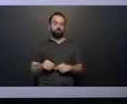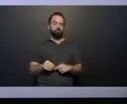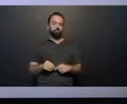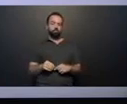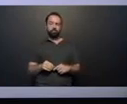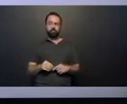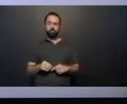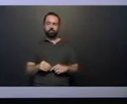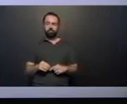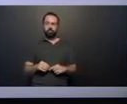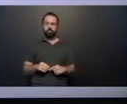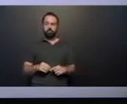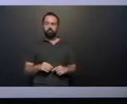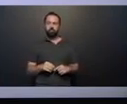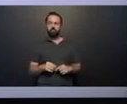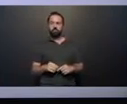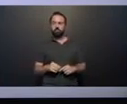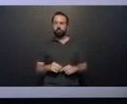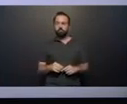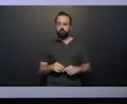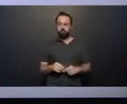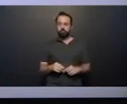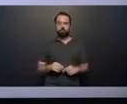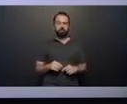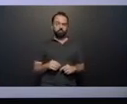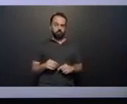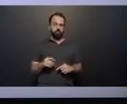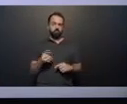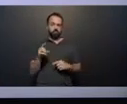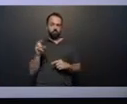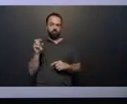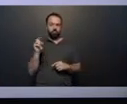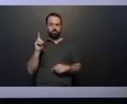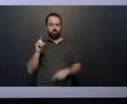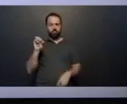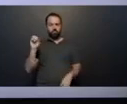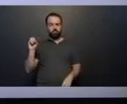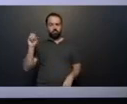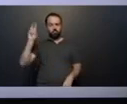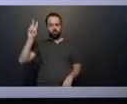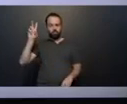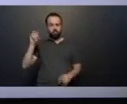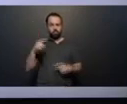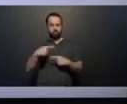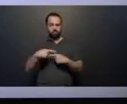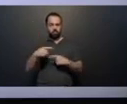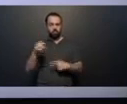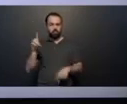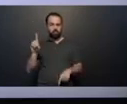aqui 10 ao quadrado. 10 ao quadrado é 10 vezes 10, que dá 100.